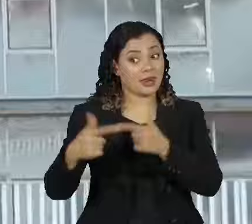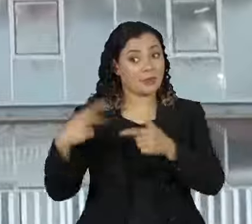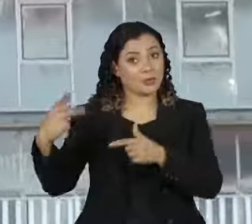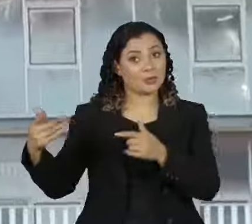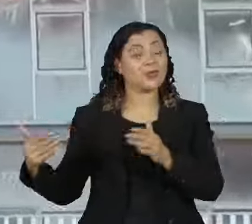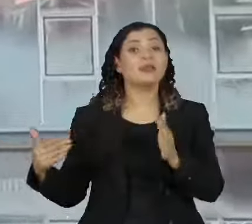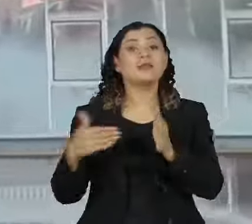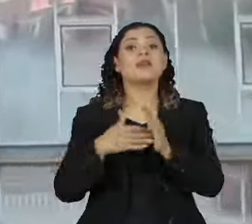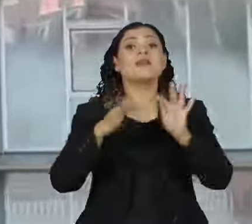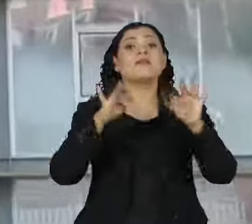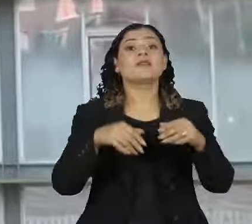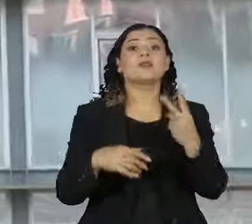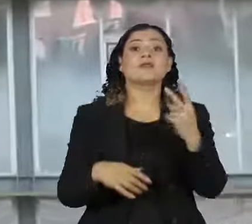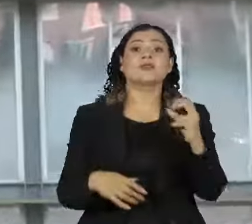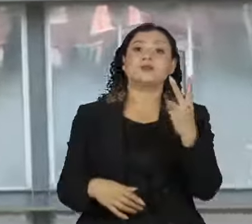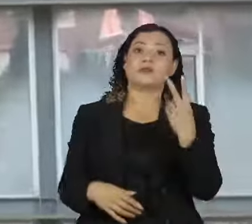termina em 2024